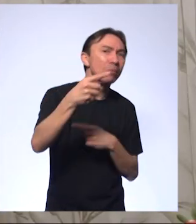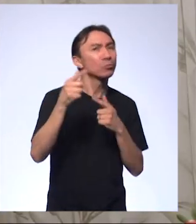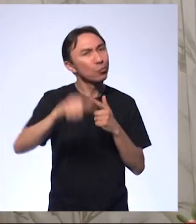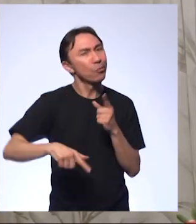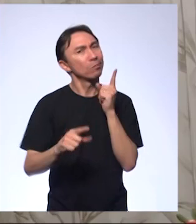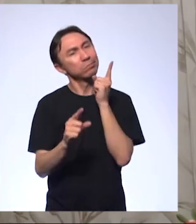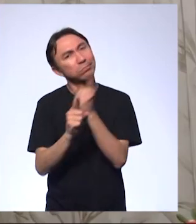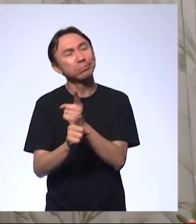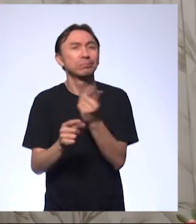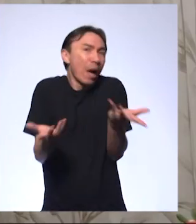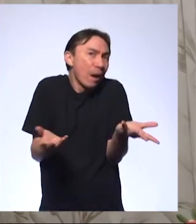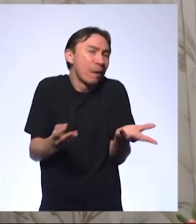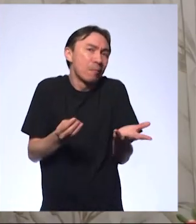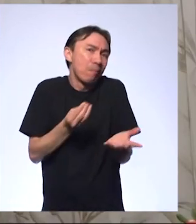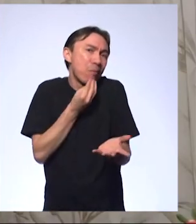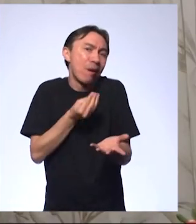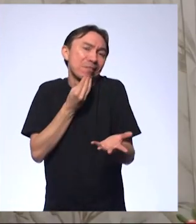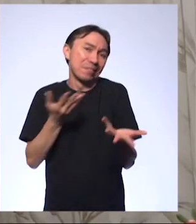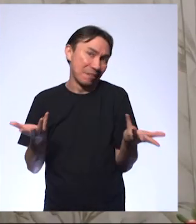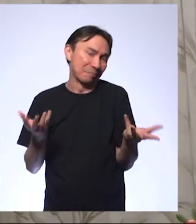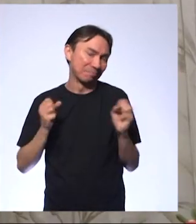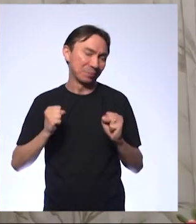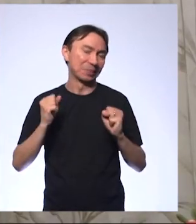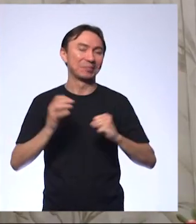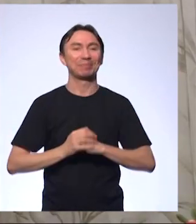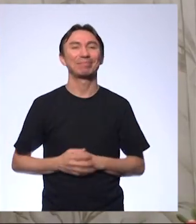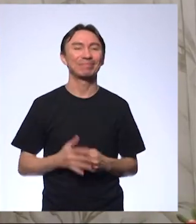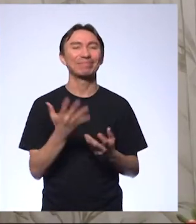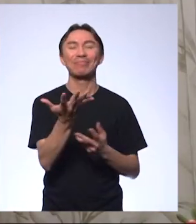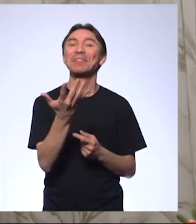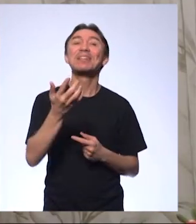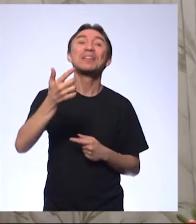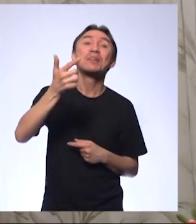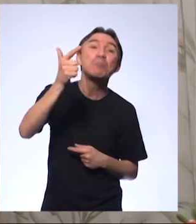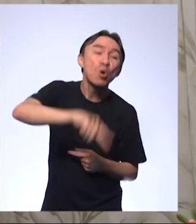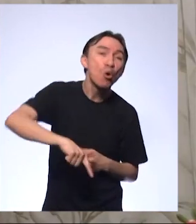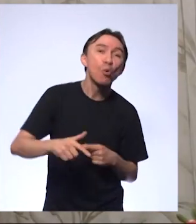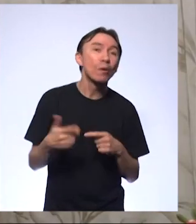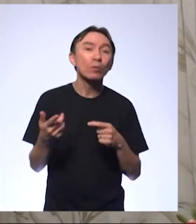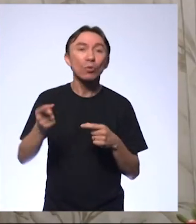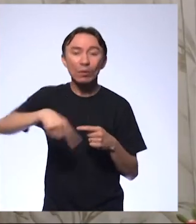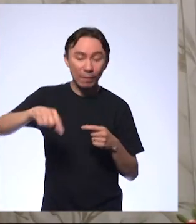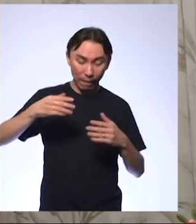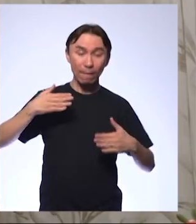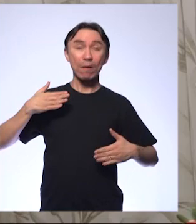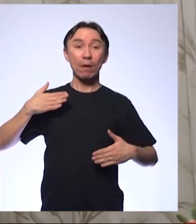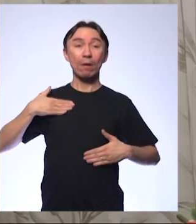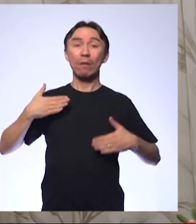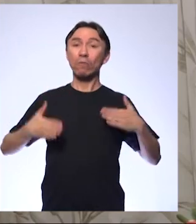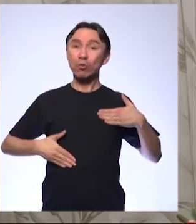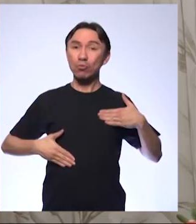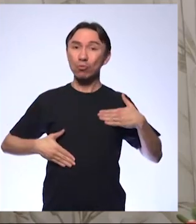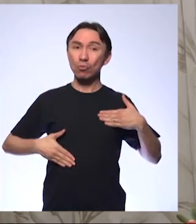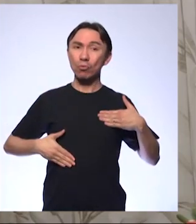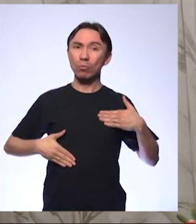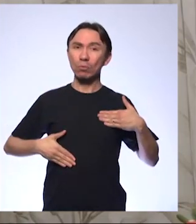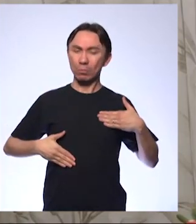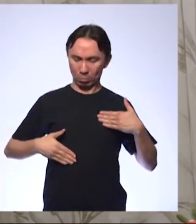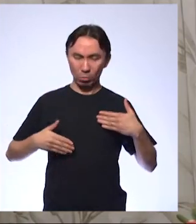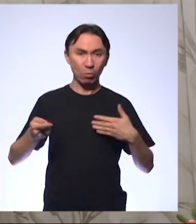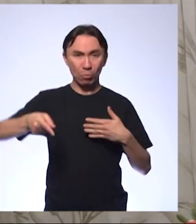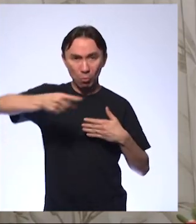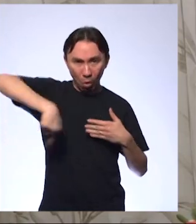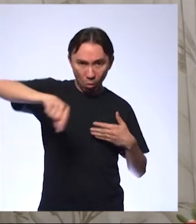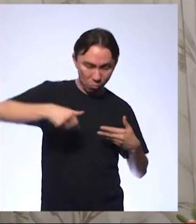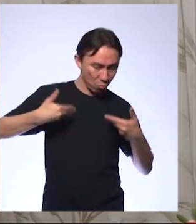aspectos, tá bom? A gente vai começar falando sobre o aspecto físico. Porque o nosso corpo, né,